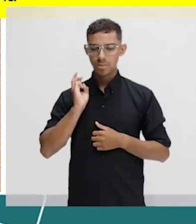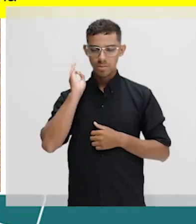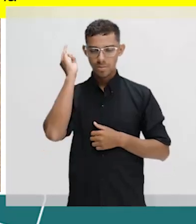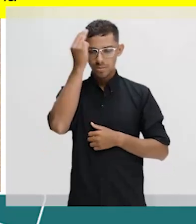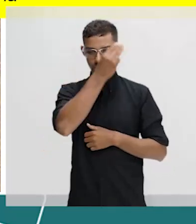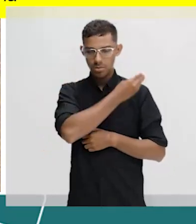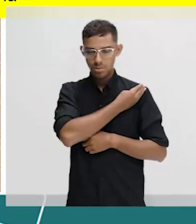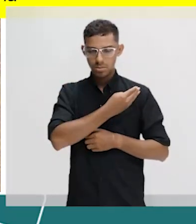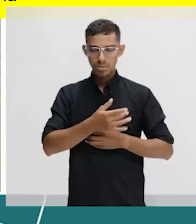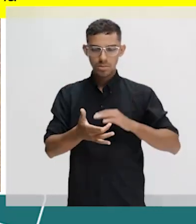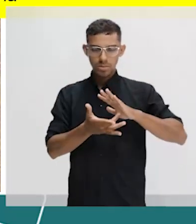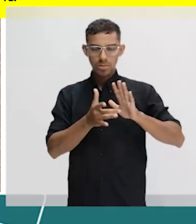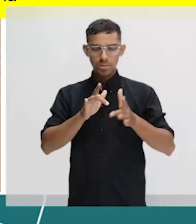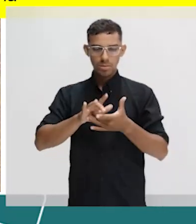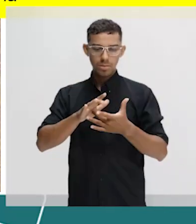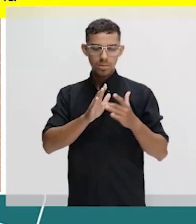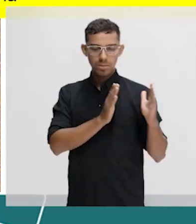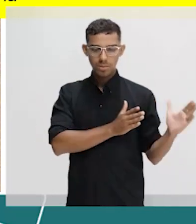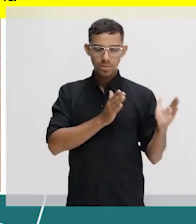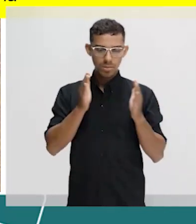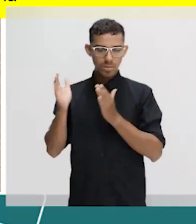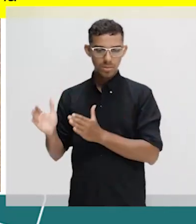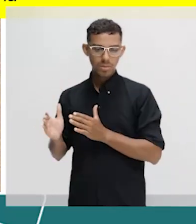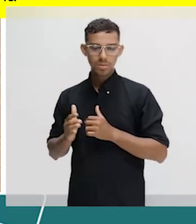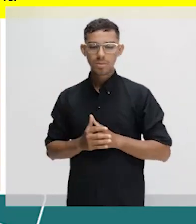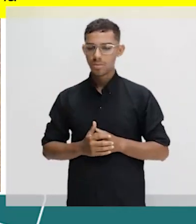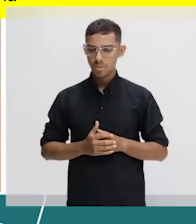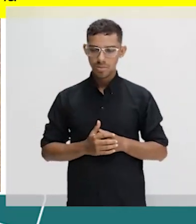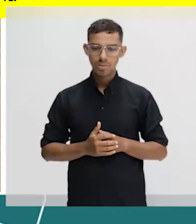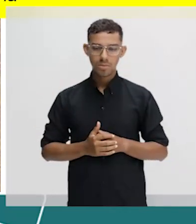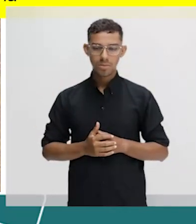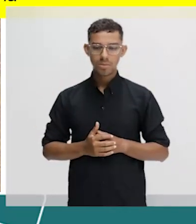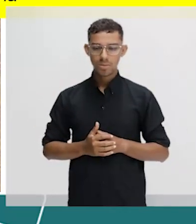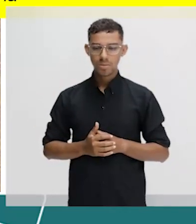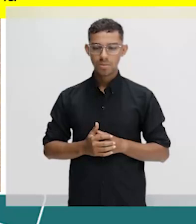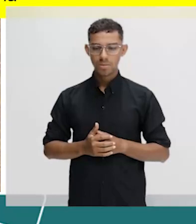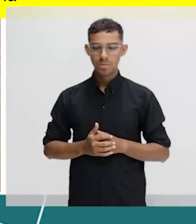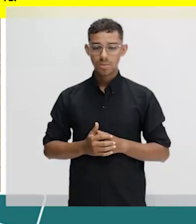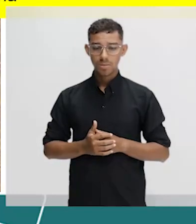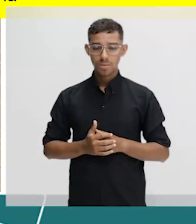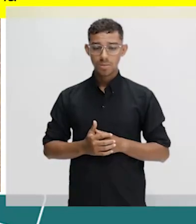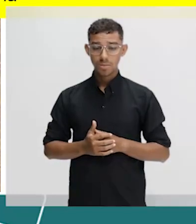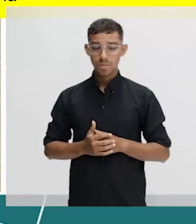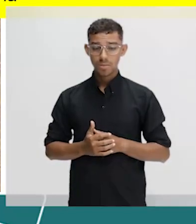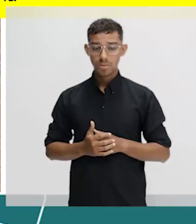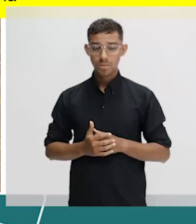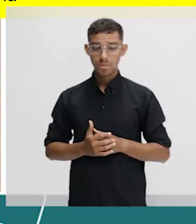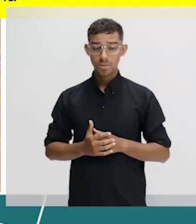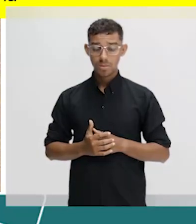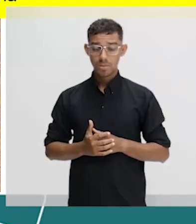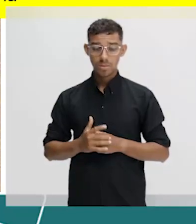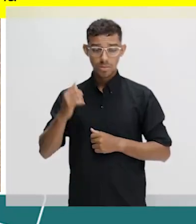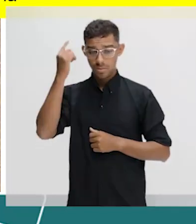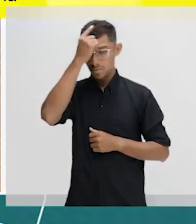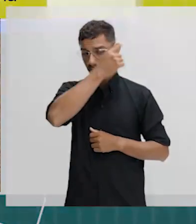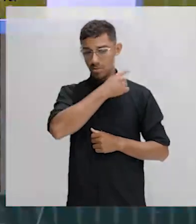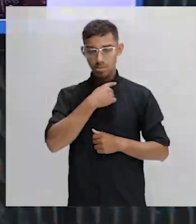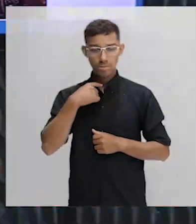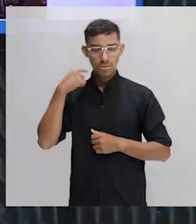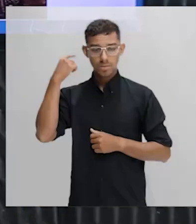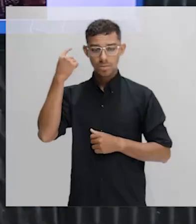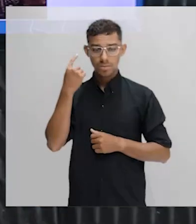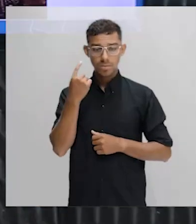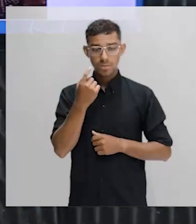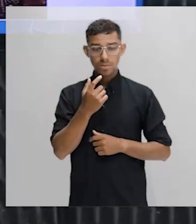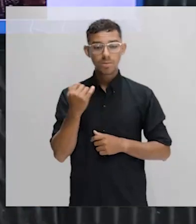óbvio, mas o imperador está praticamente da altura dela. Lembra o que eu falei para vocês? Olha a cabeça do imperador com a linha que determina